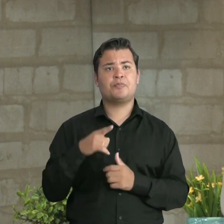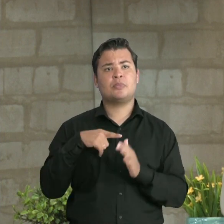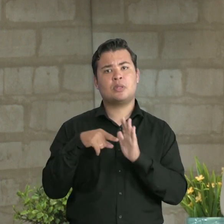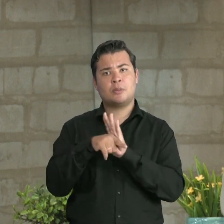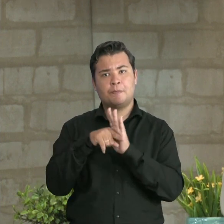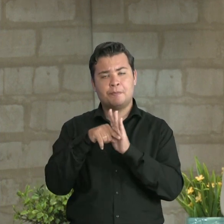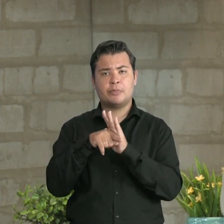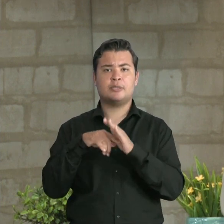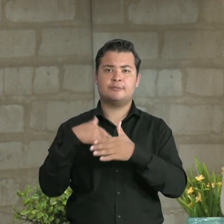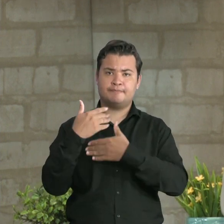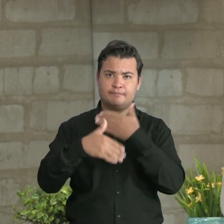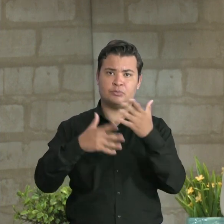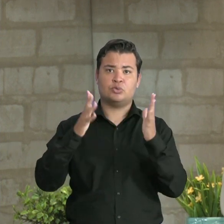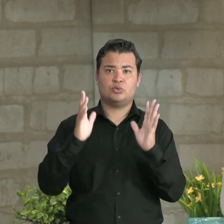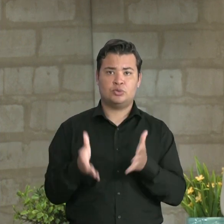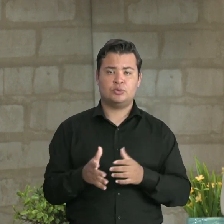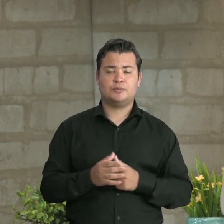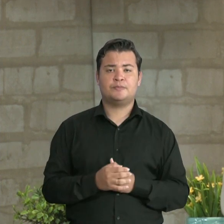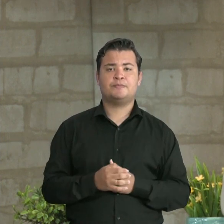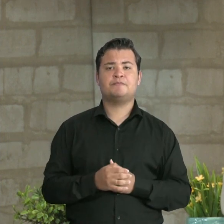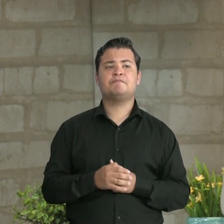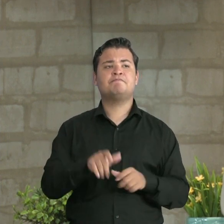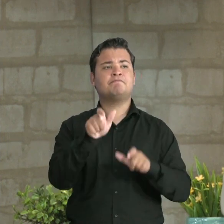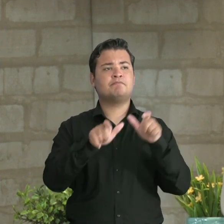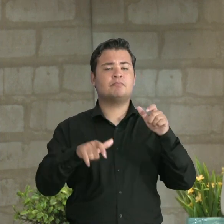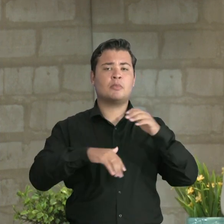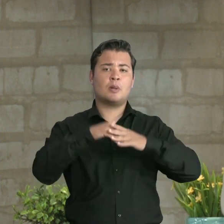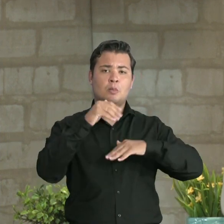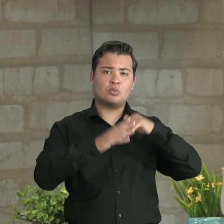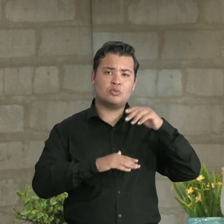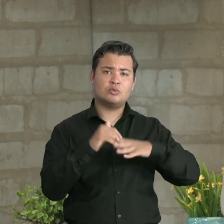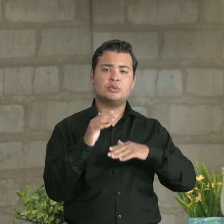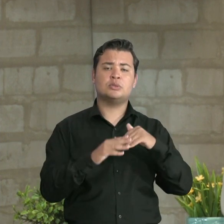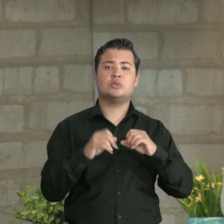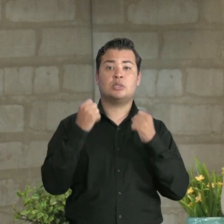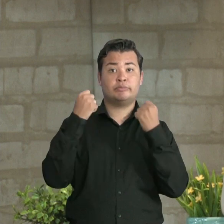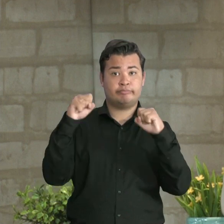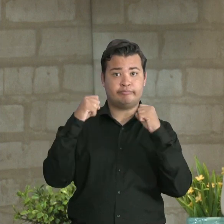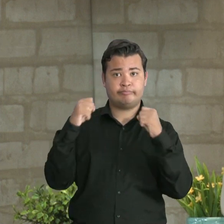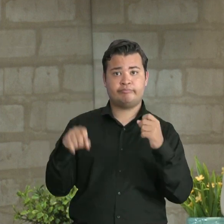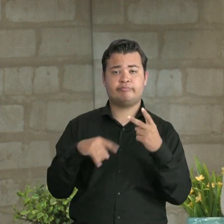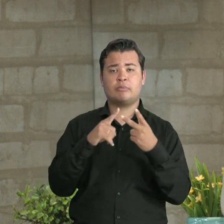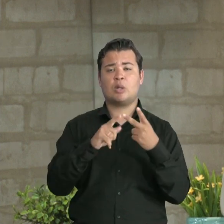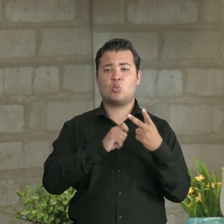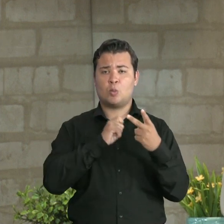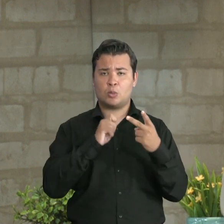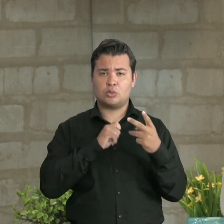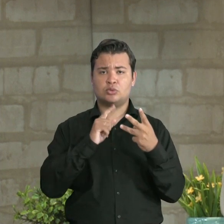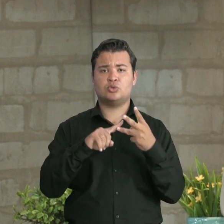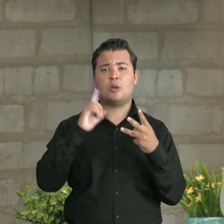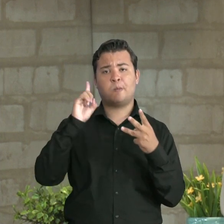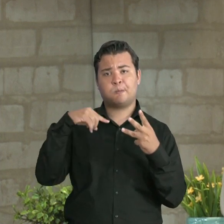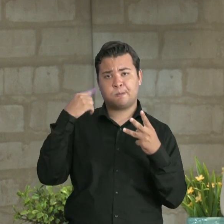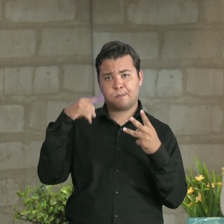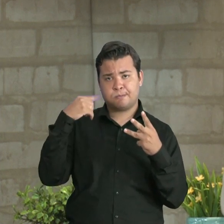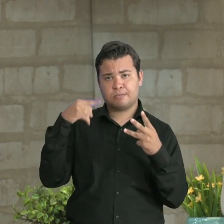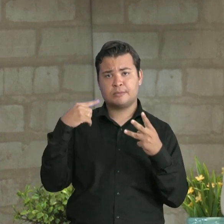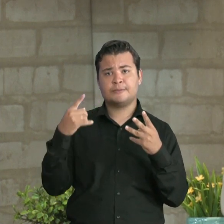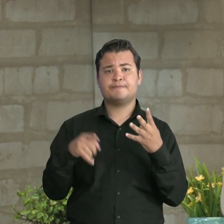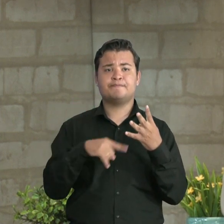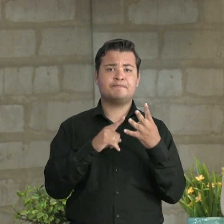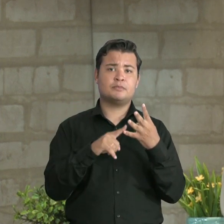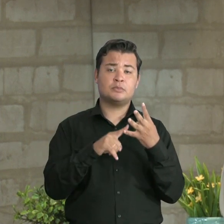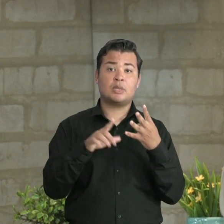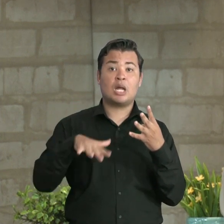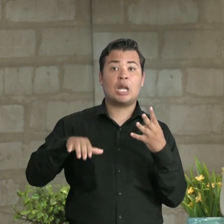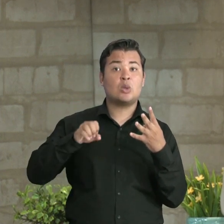desenvolvidas desde profissionais de educação física, antropologia, direito, como eu disse, a